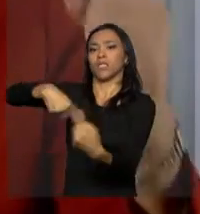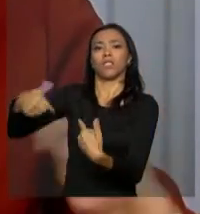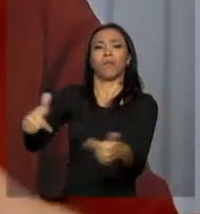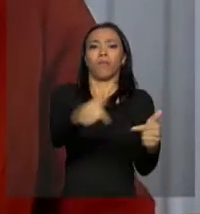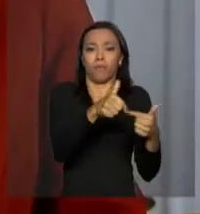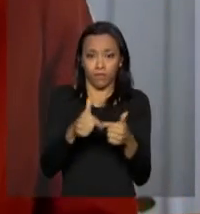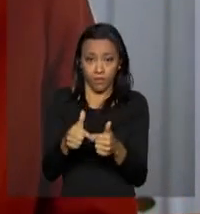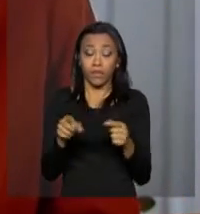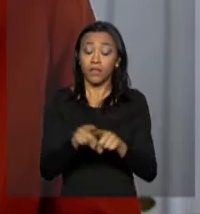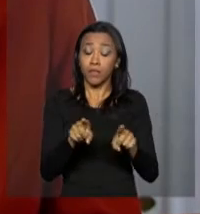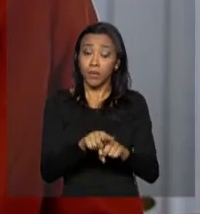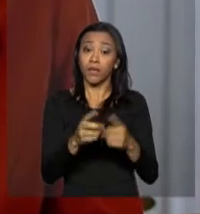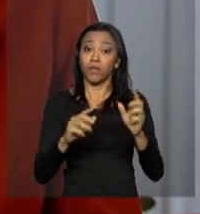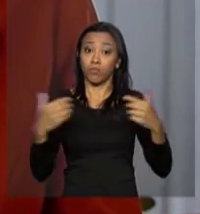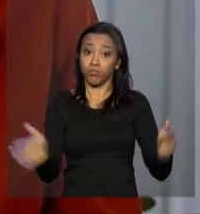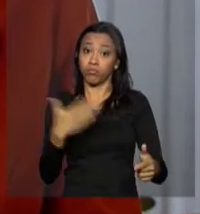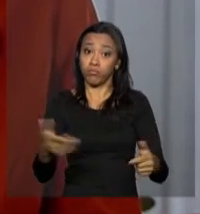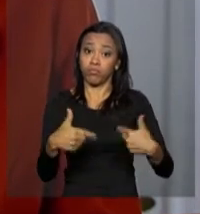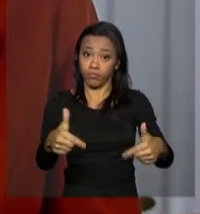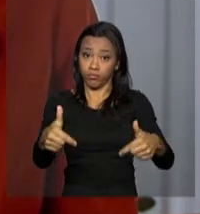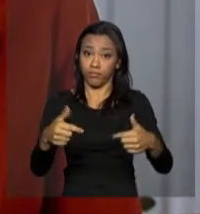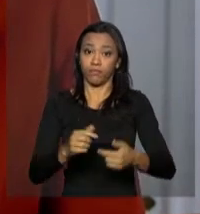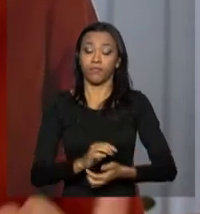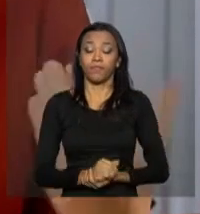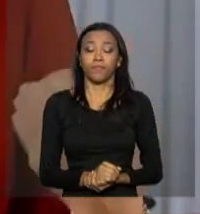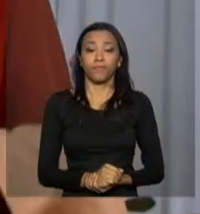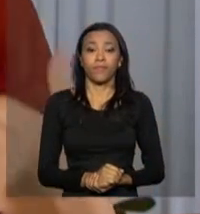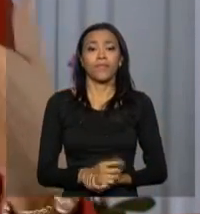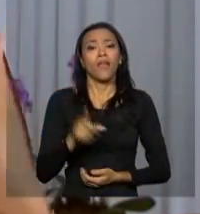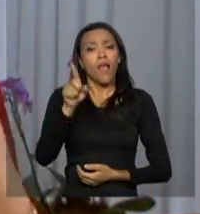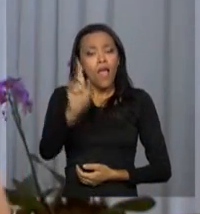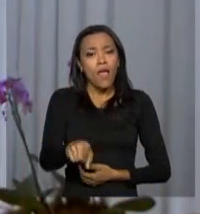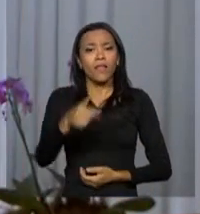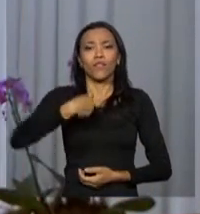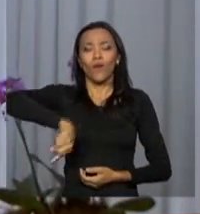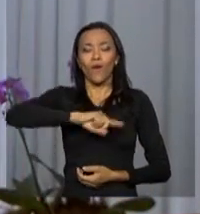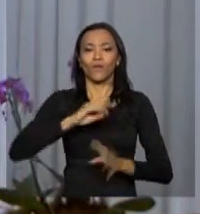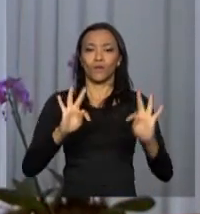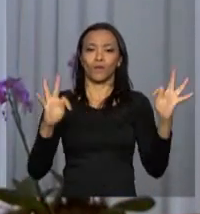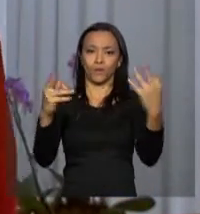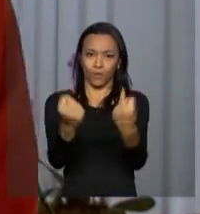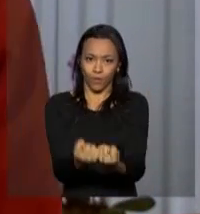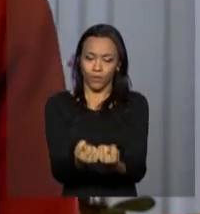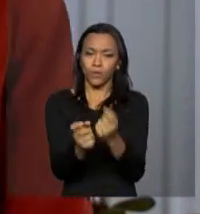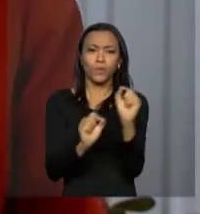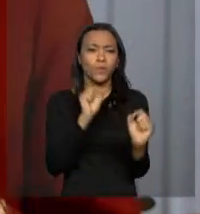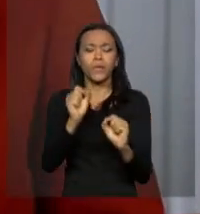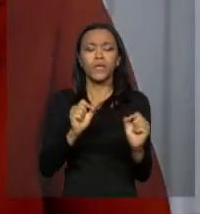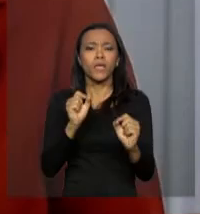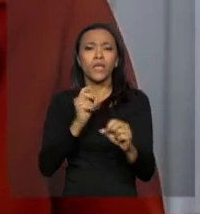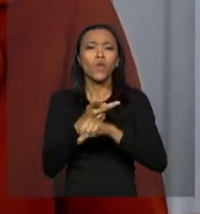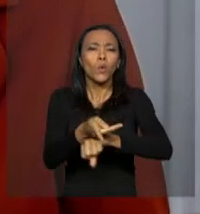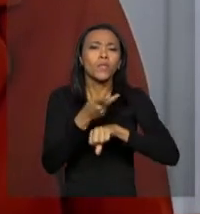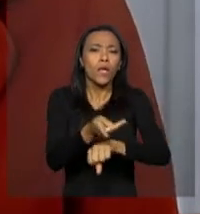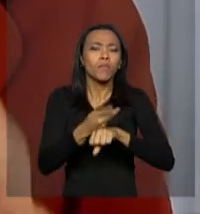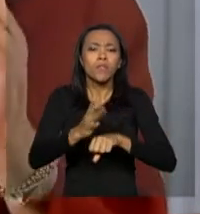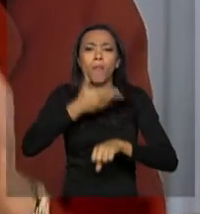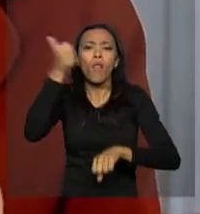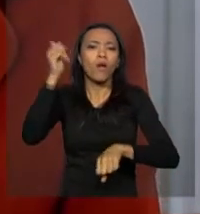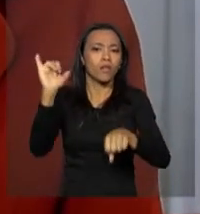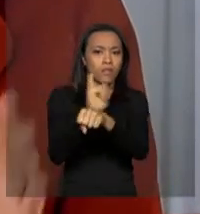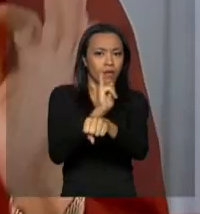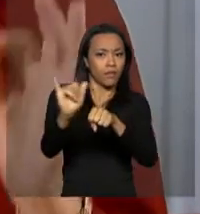formalização e aumento da produtividade do trabalho. Caberá a nós todos encontrarmos a melhor estratégia